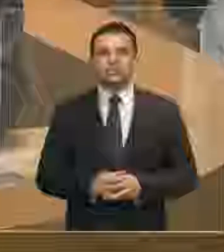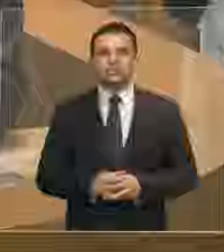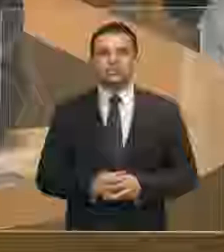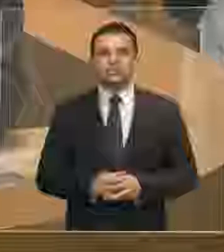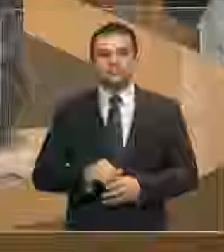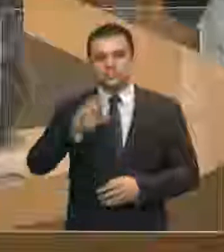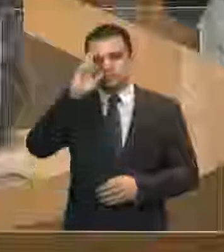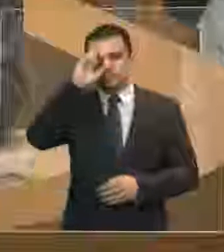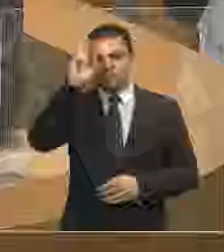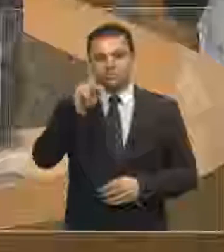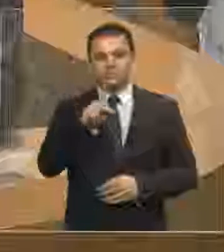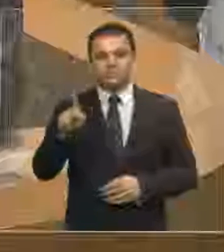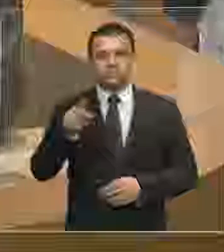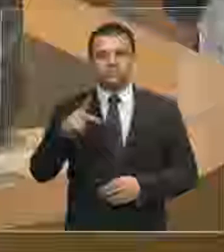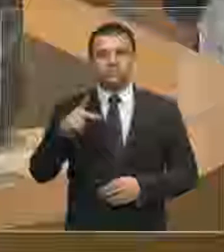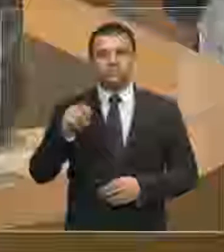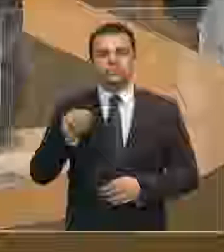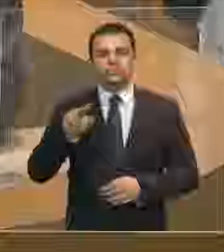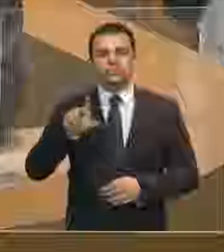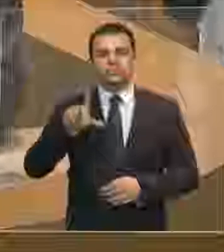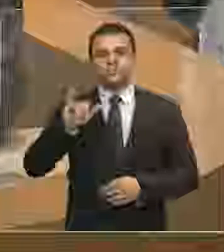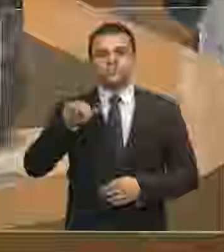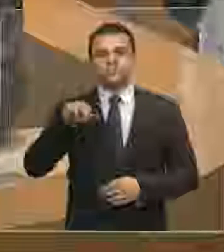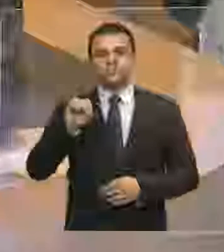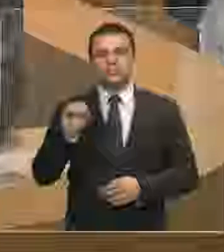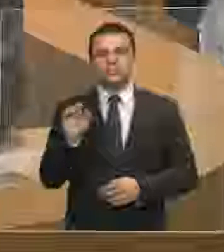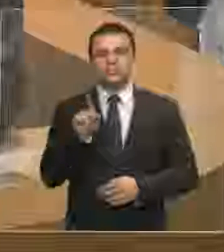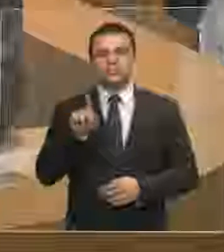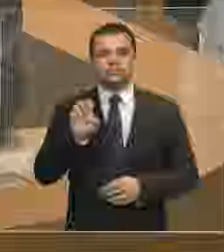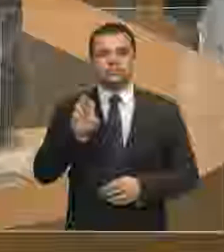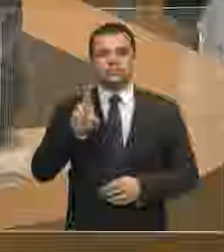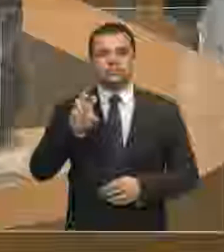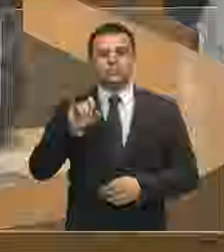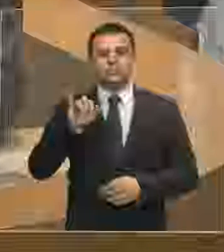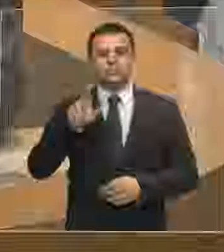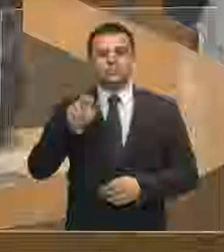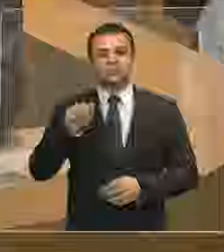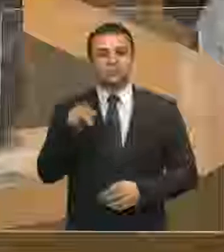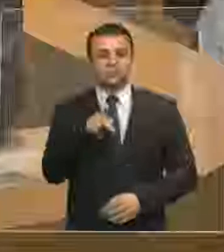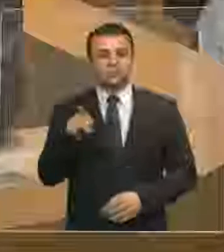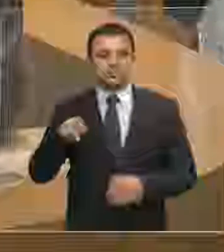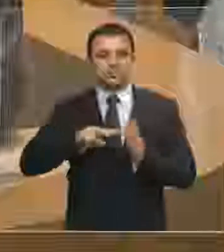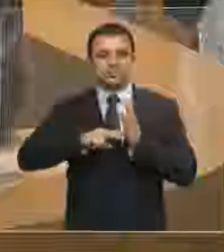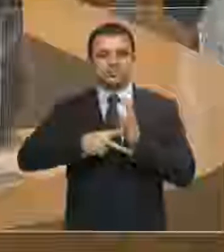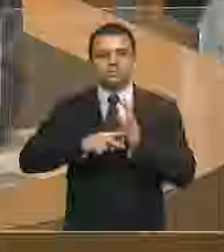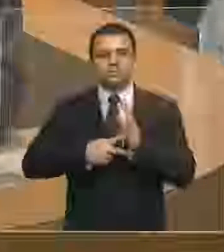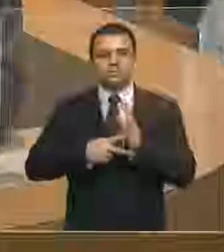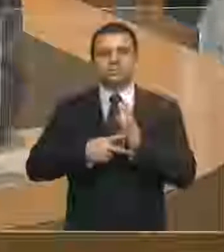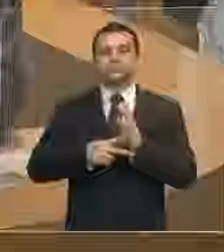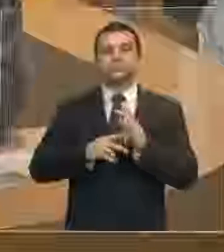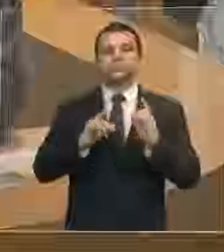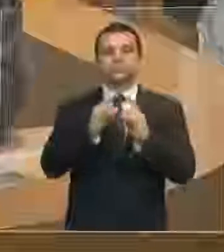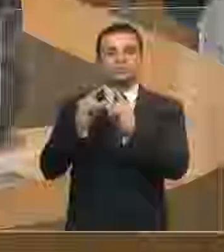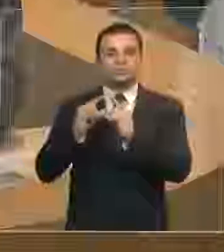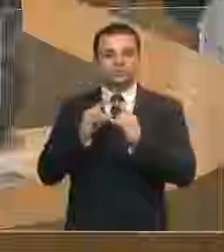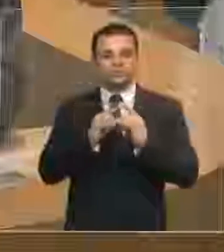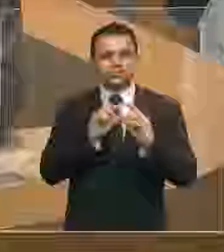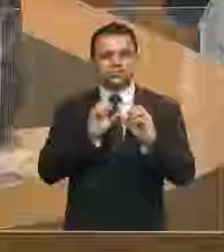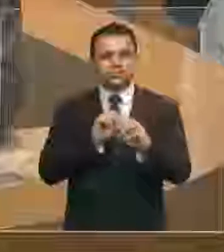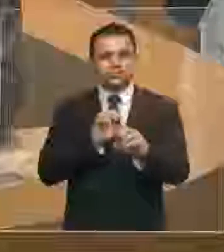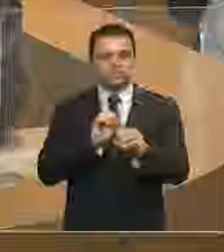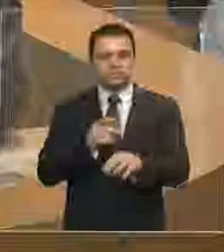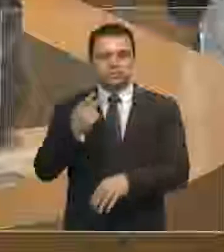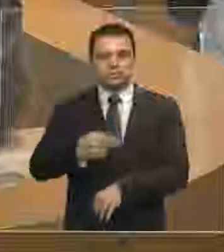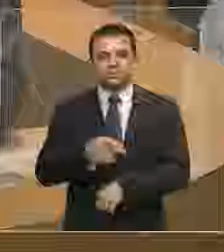Professor Paulino Pereira, presidente do Sindicato de Estabelecimentos de Ensino